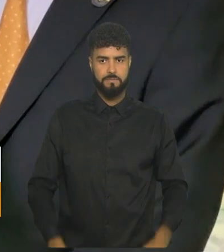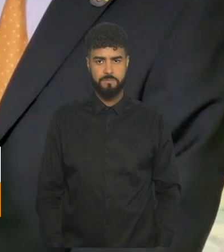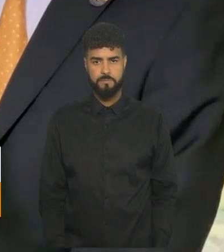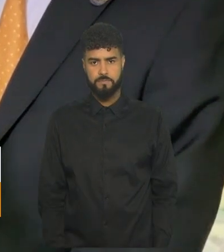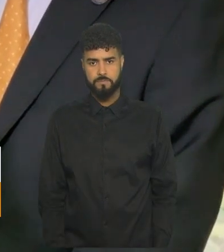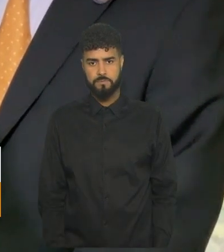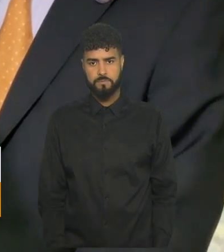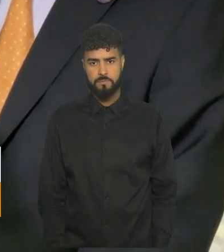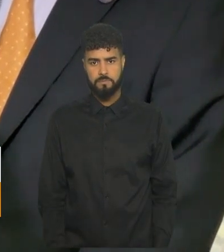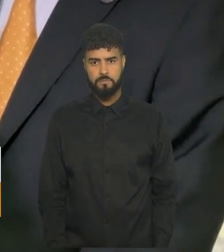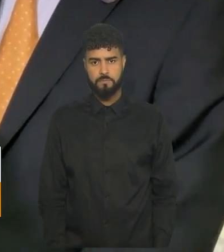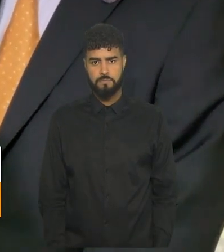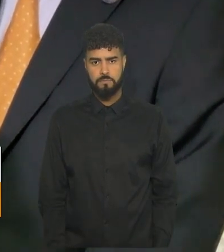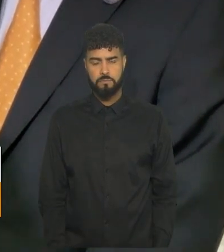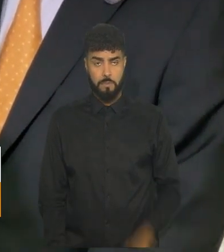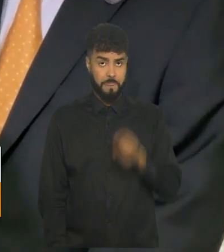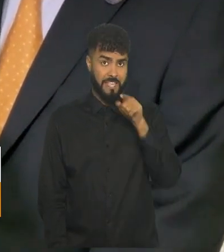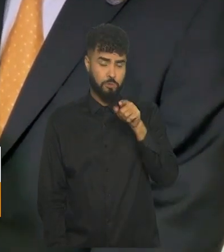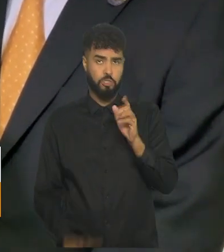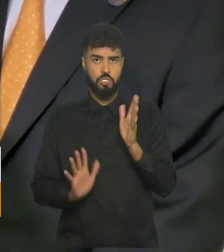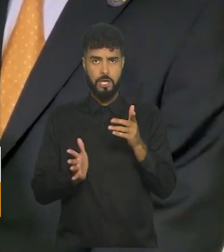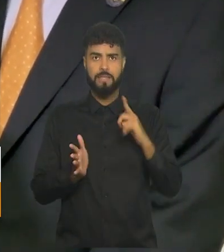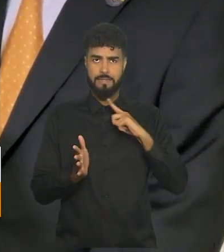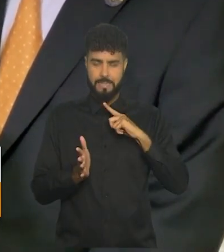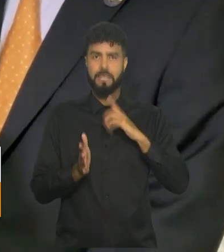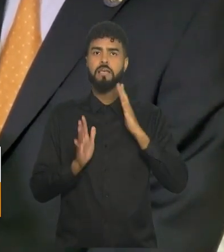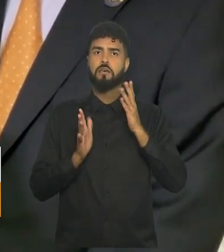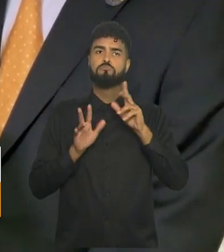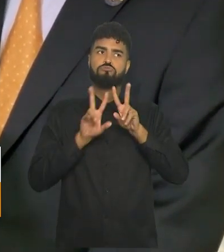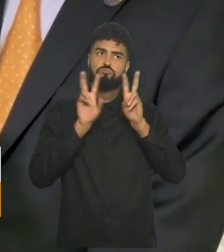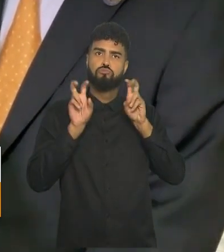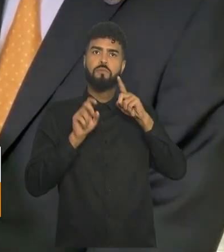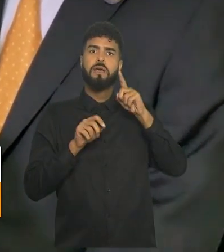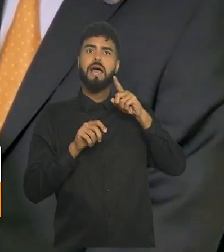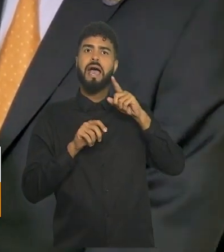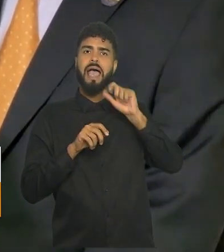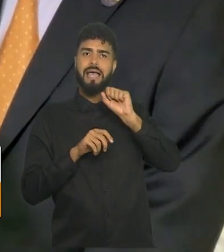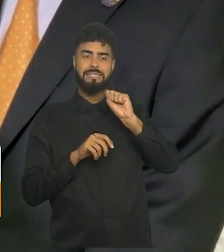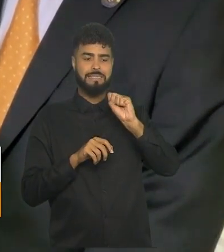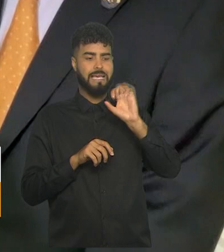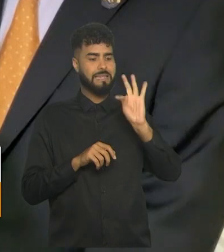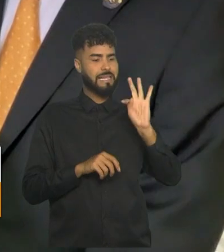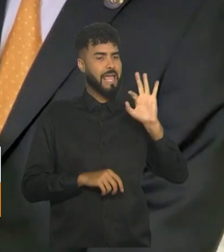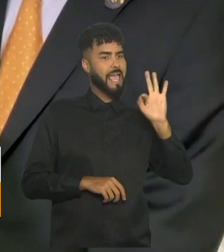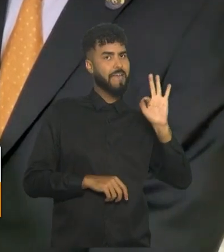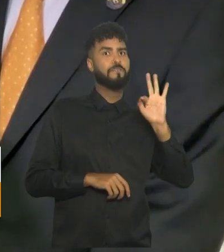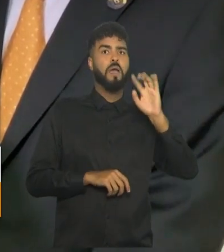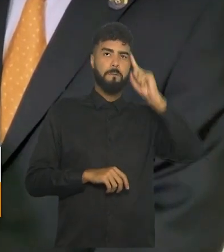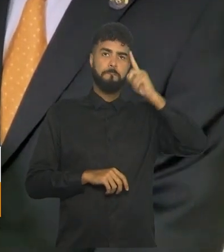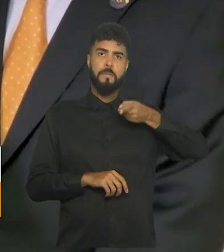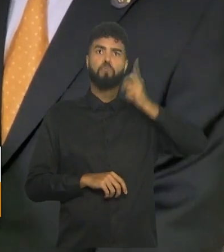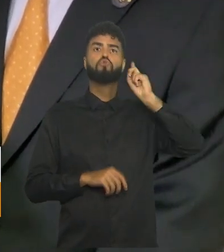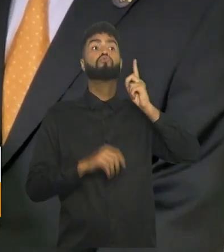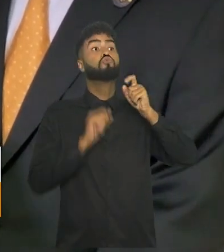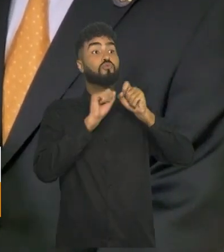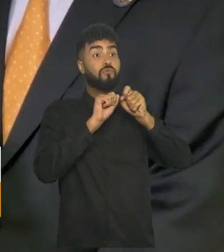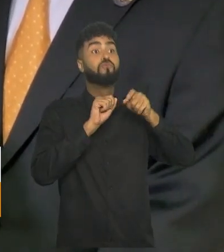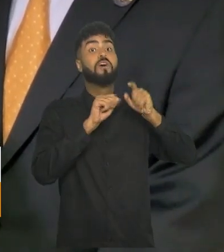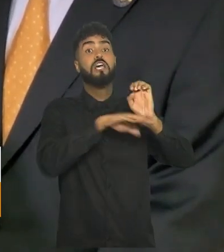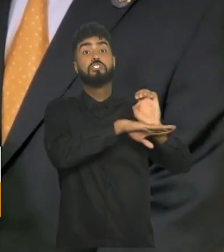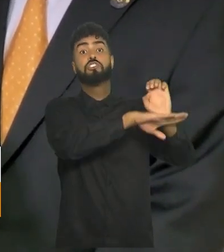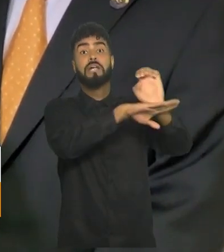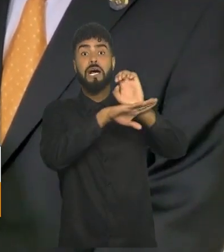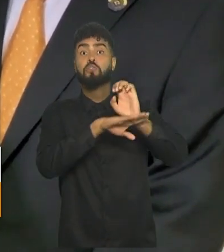Isso já teve despacho favorável do senhor Ricardo Lewandowski para que os estados informem se procede